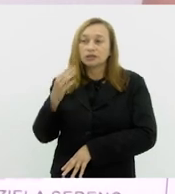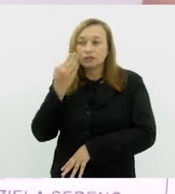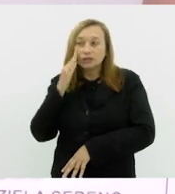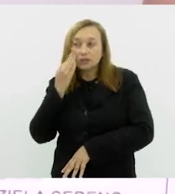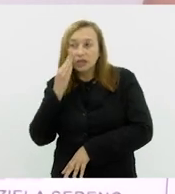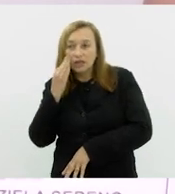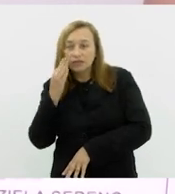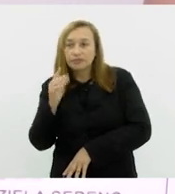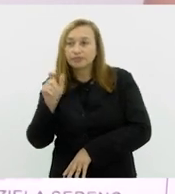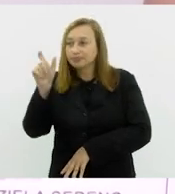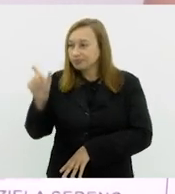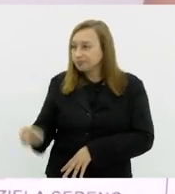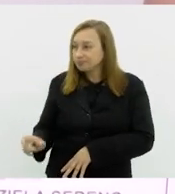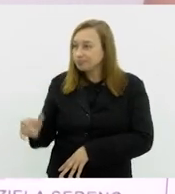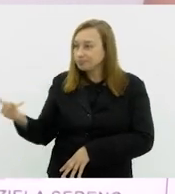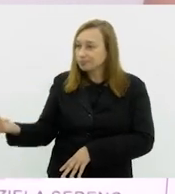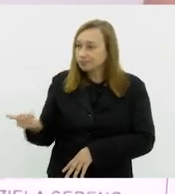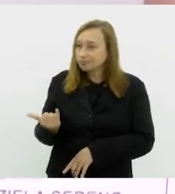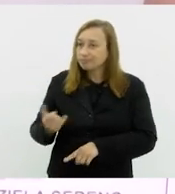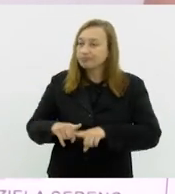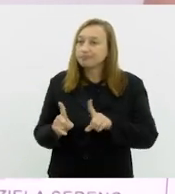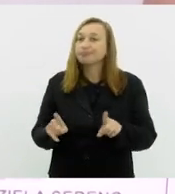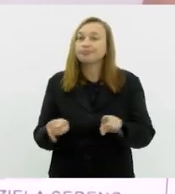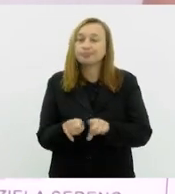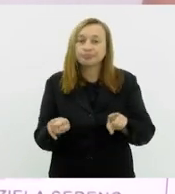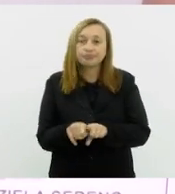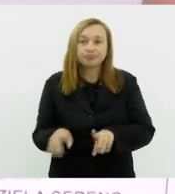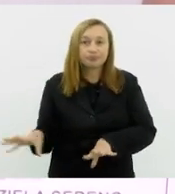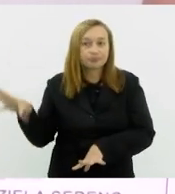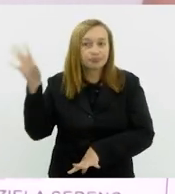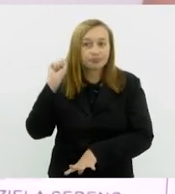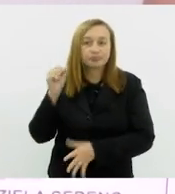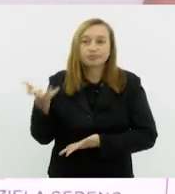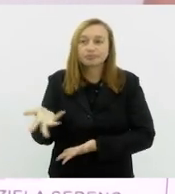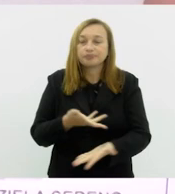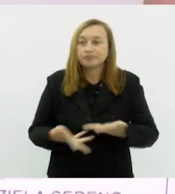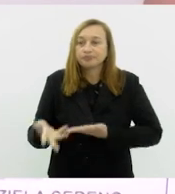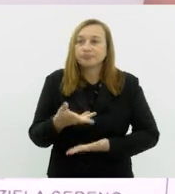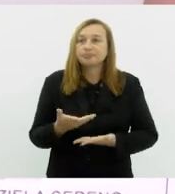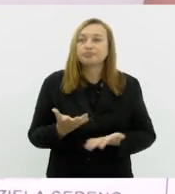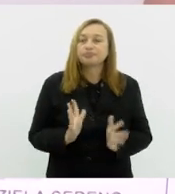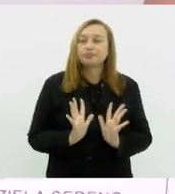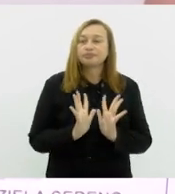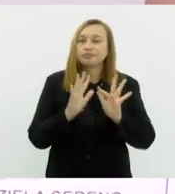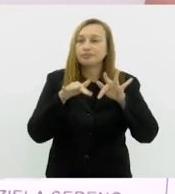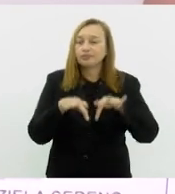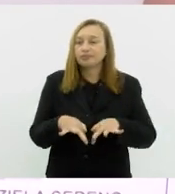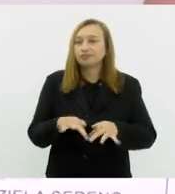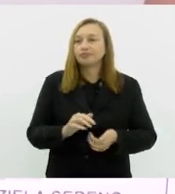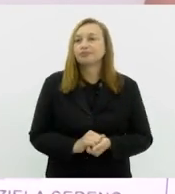na pessoa que falou, mas na pessoa que ouviu. E aí eu quero terminar a minha fala